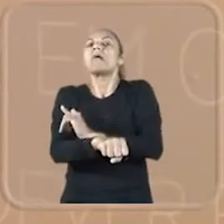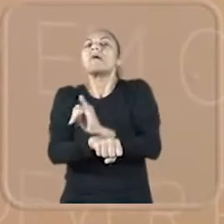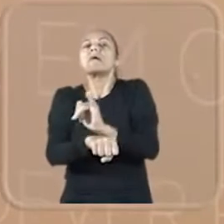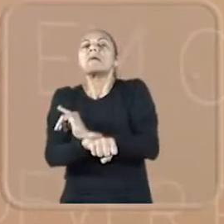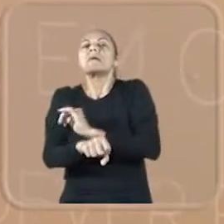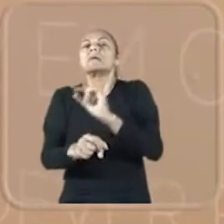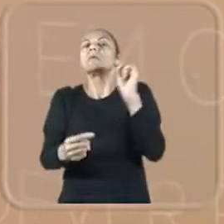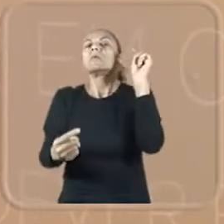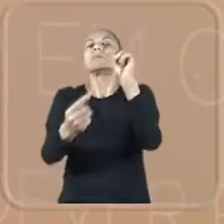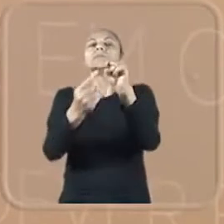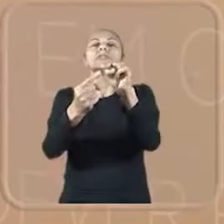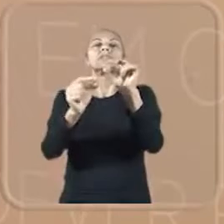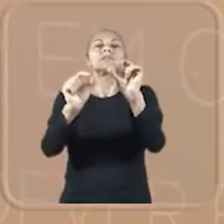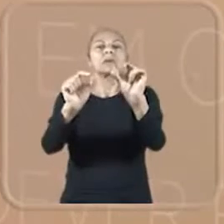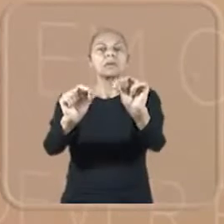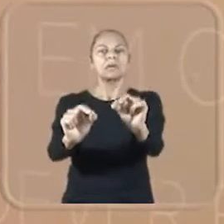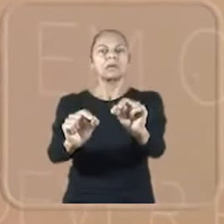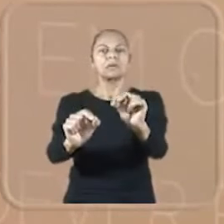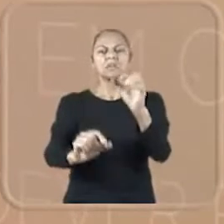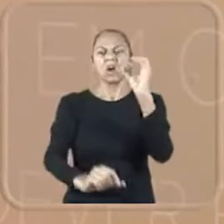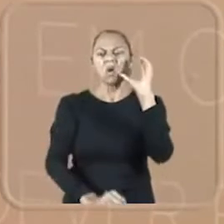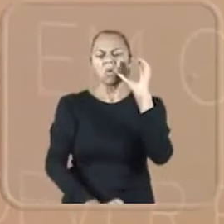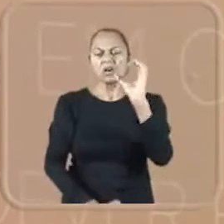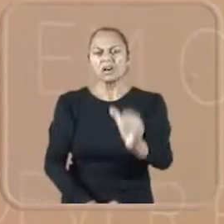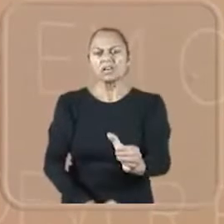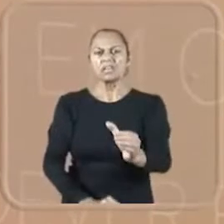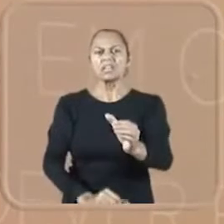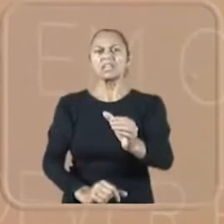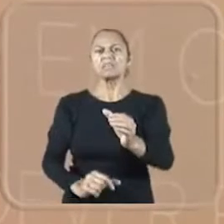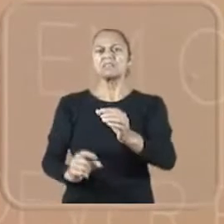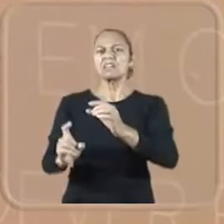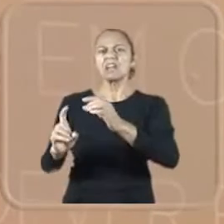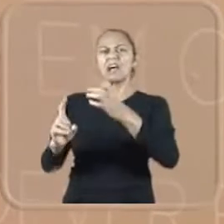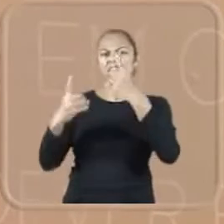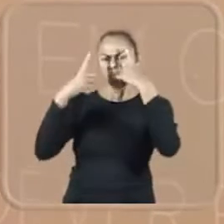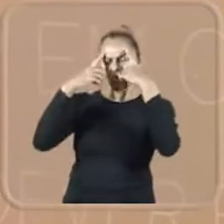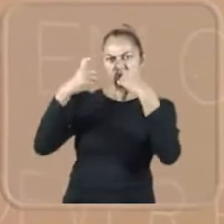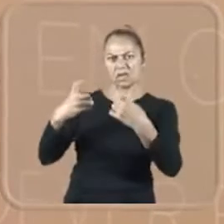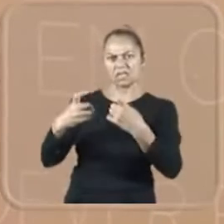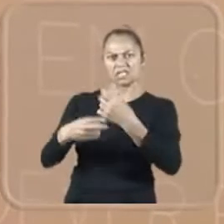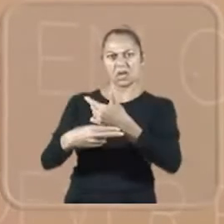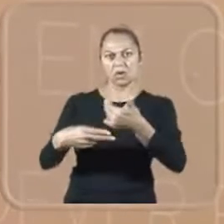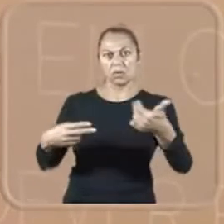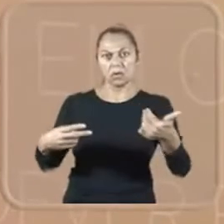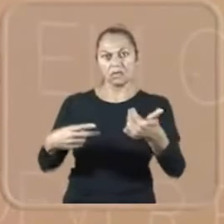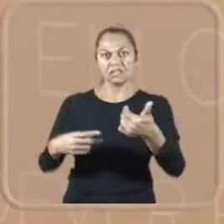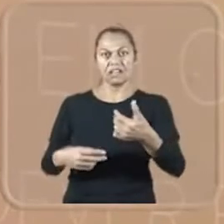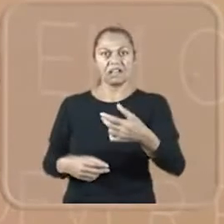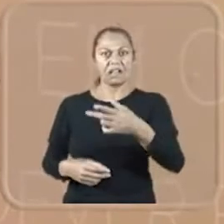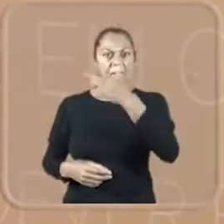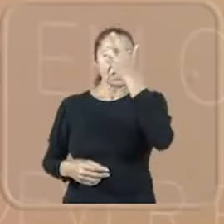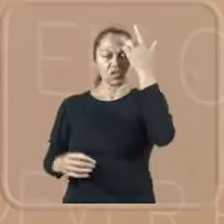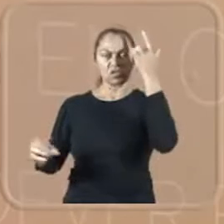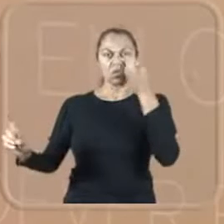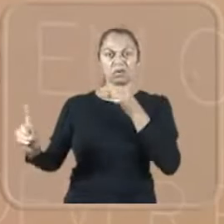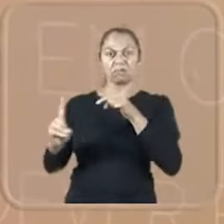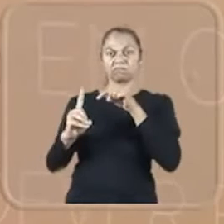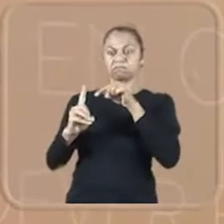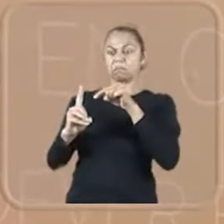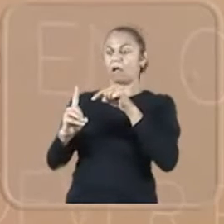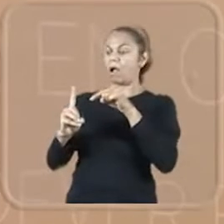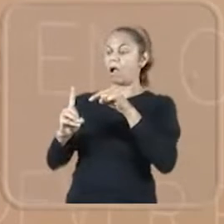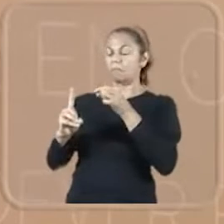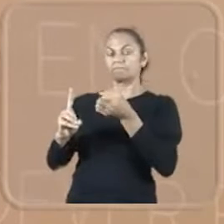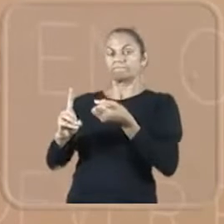técnicas, elas têm como objetivo, quando há um conflito, quando há um crime, quando há um dano, em dar voz à vítima, que é exatamente essa diferença